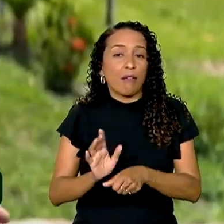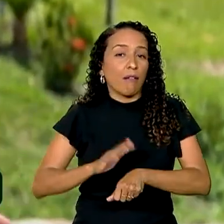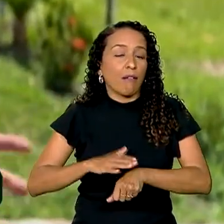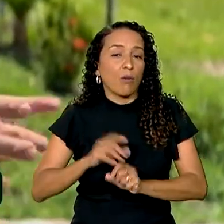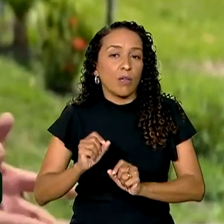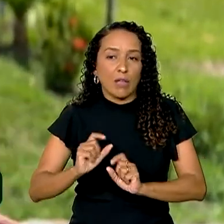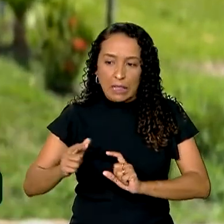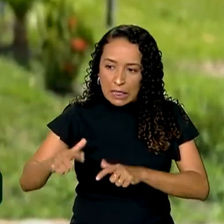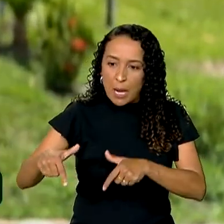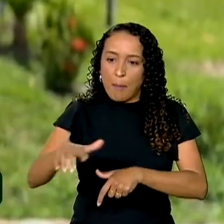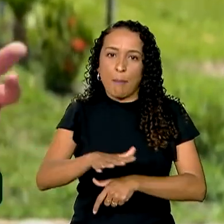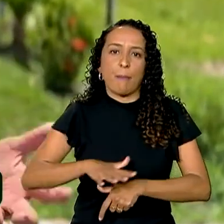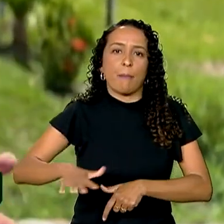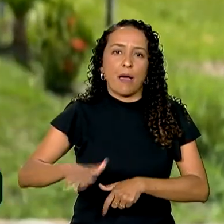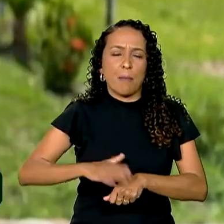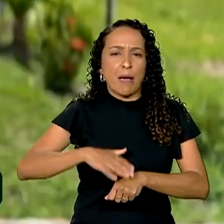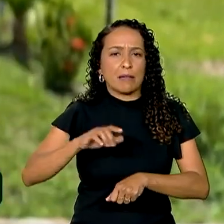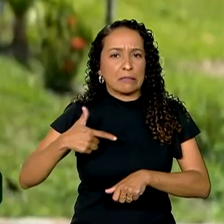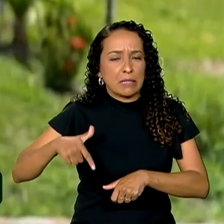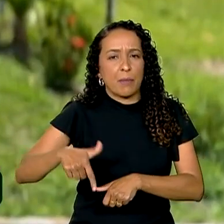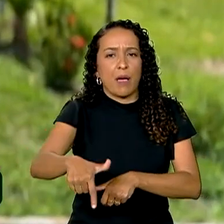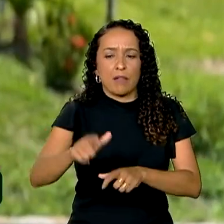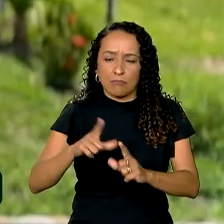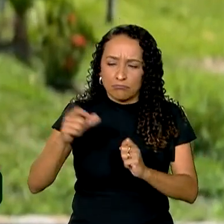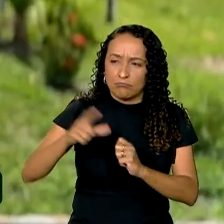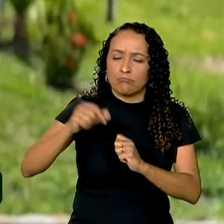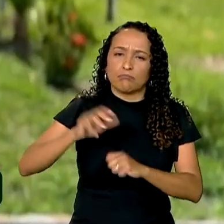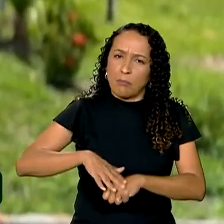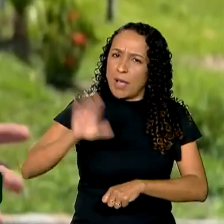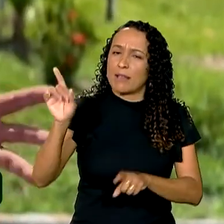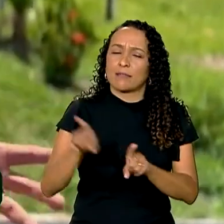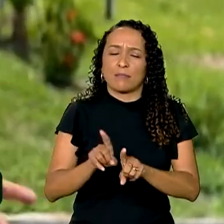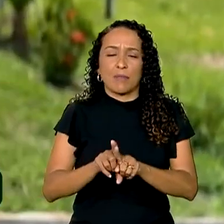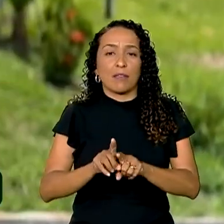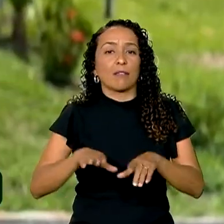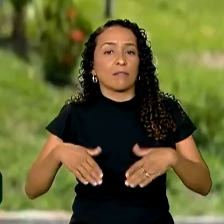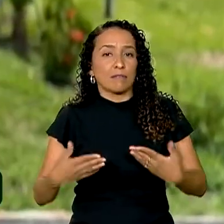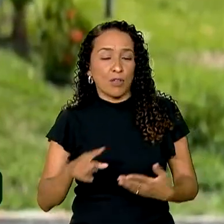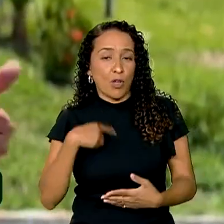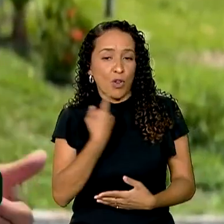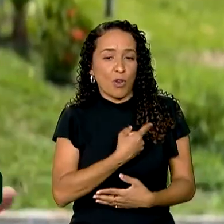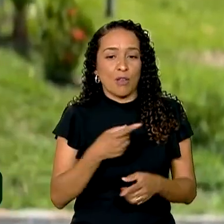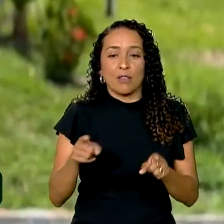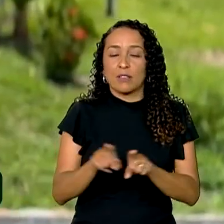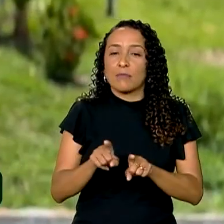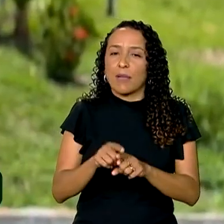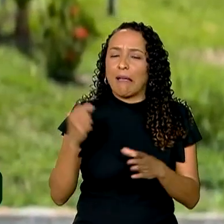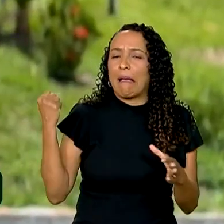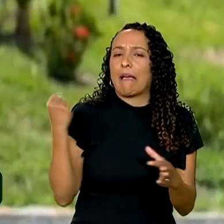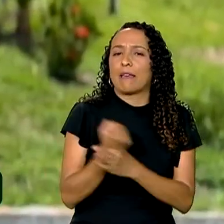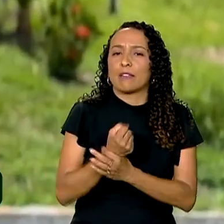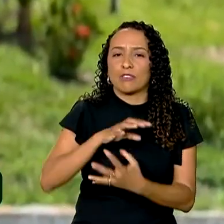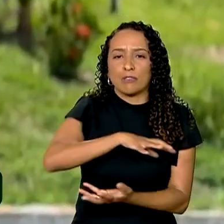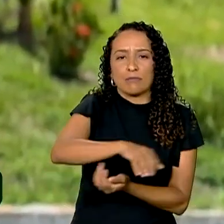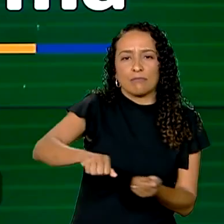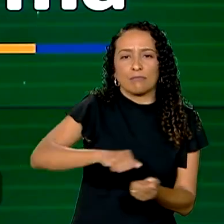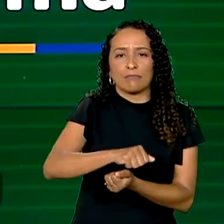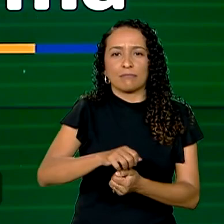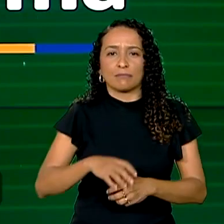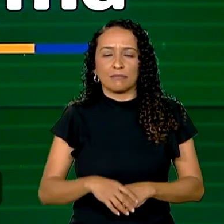de trabalho, de mais emprego, mais empreendedorismo. E com isso, a gente também garante